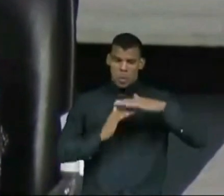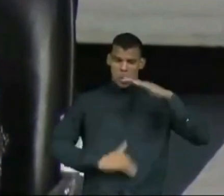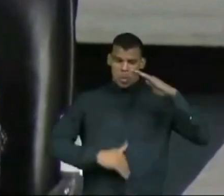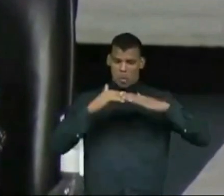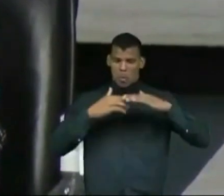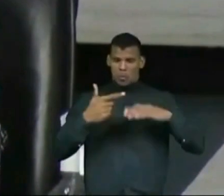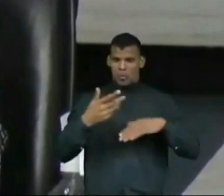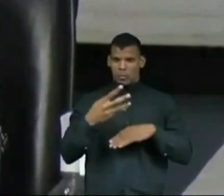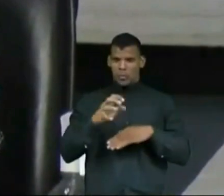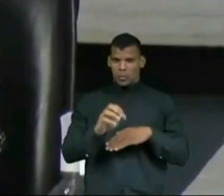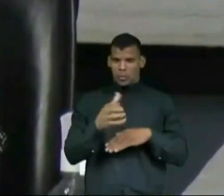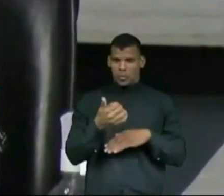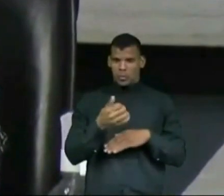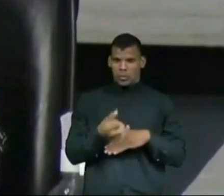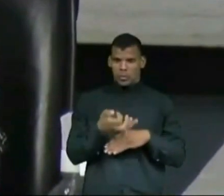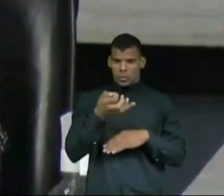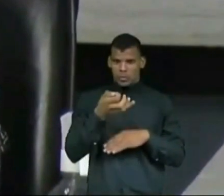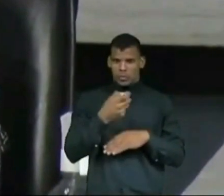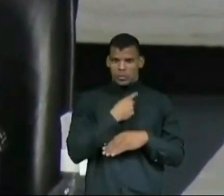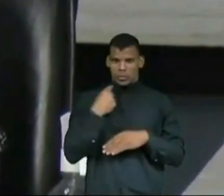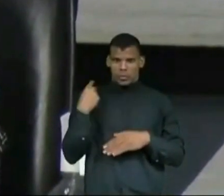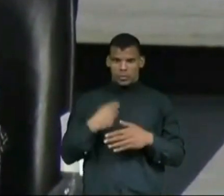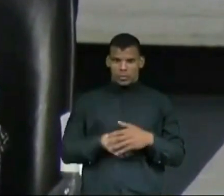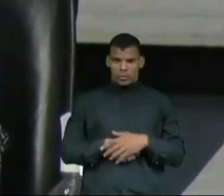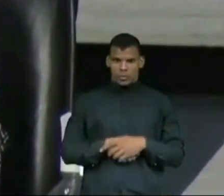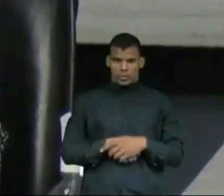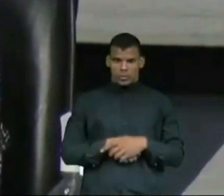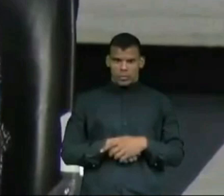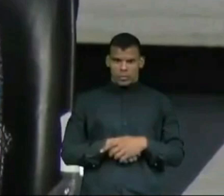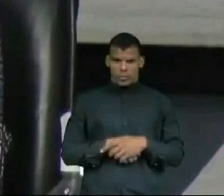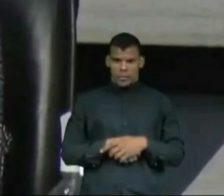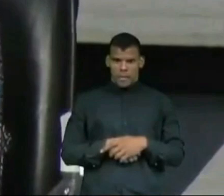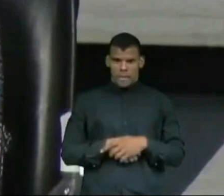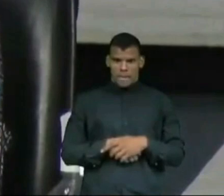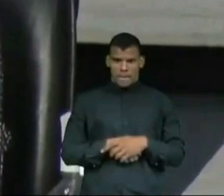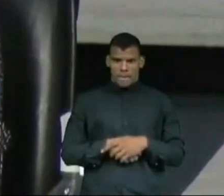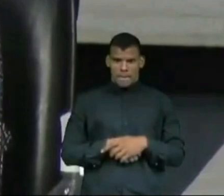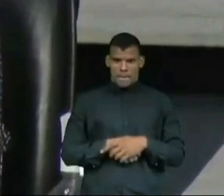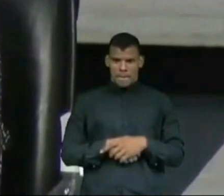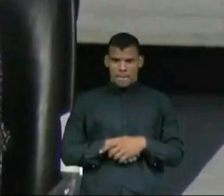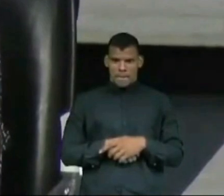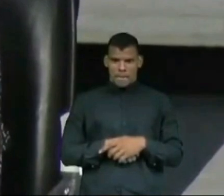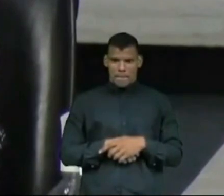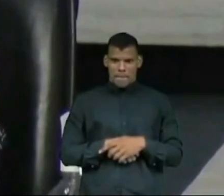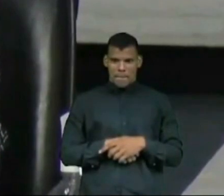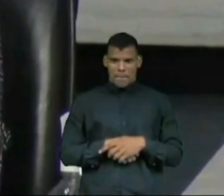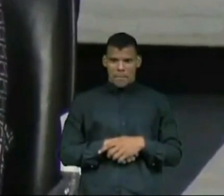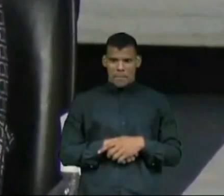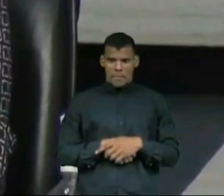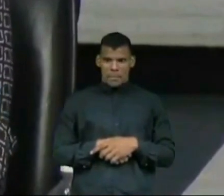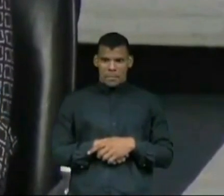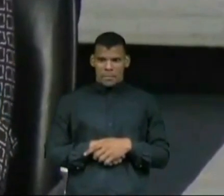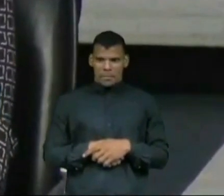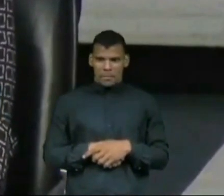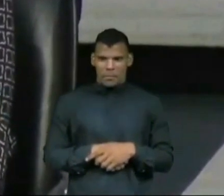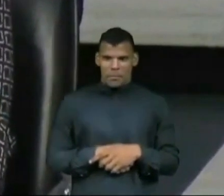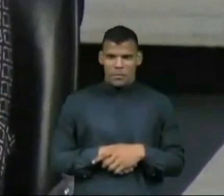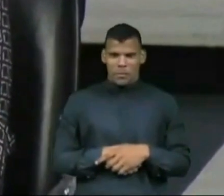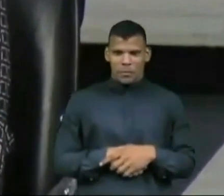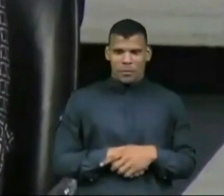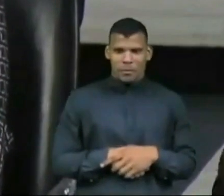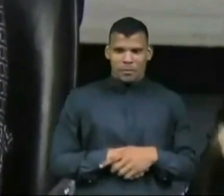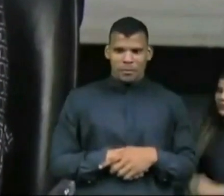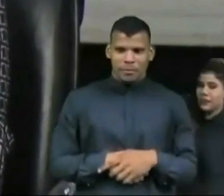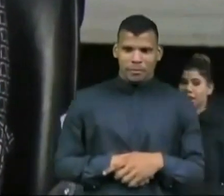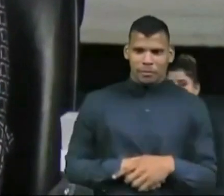não morro, porque eu não tenho nenhuma artéria obstruída. Eu quero dizer que eu lidero um partido que merece